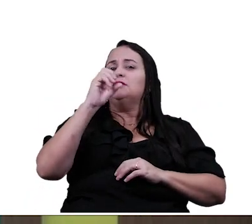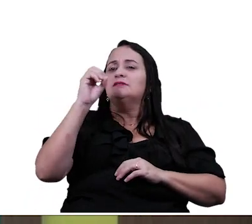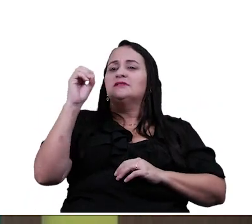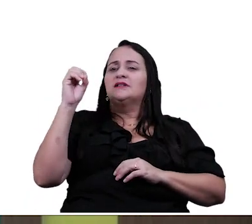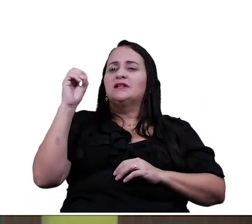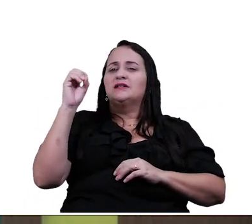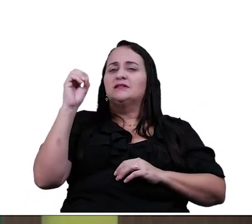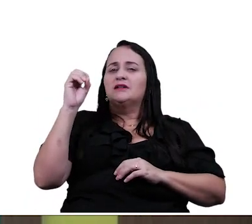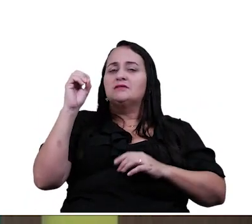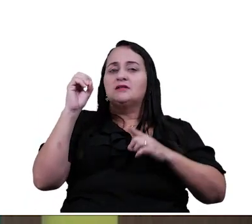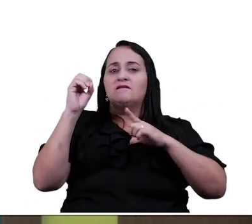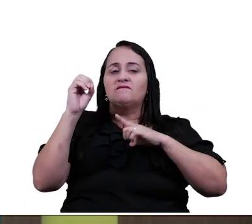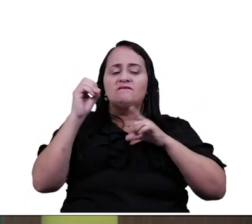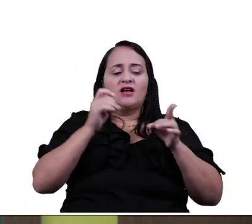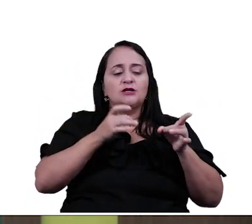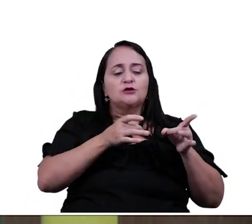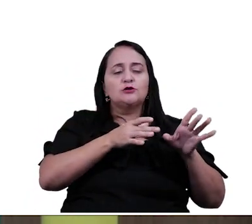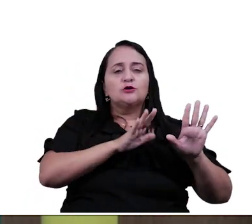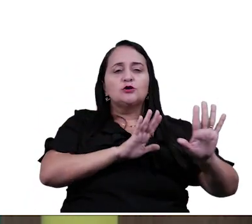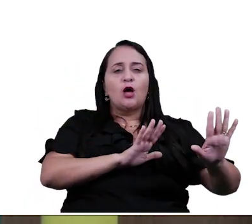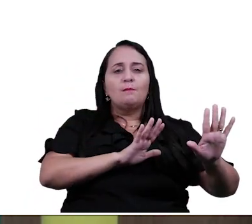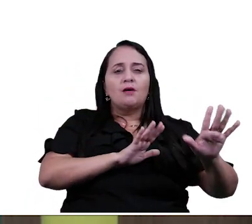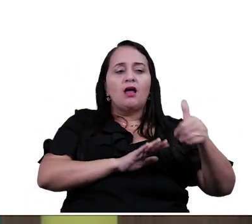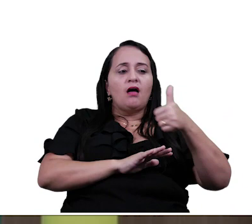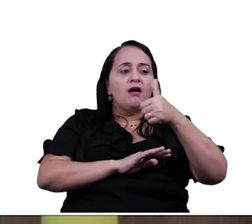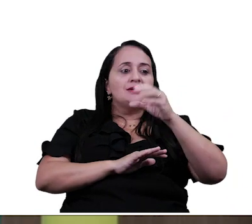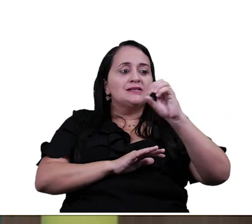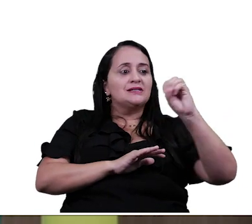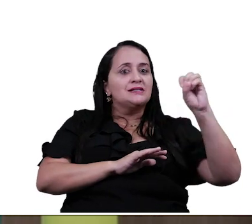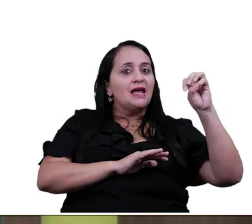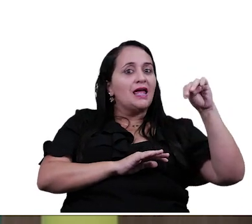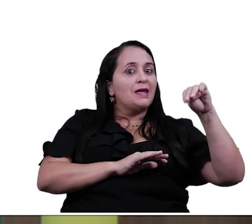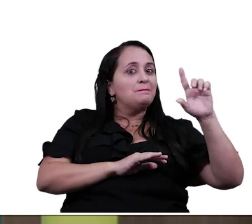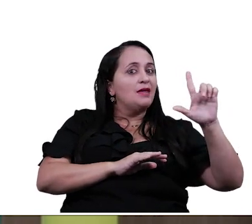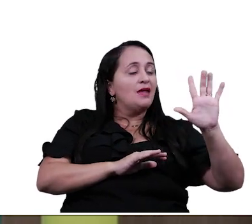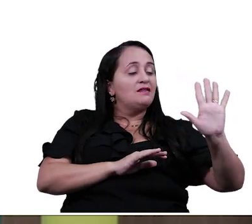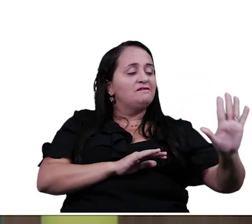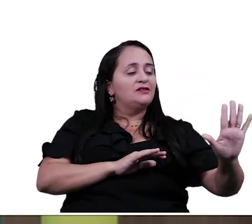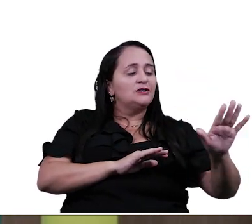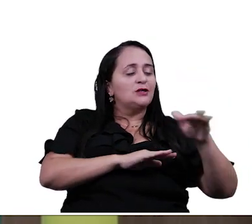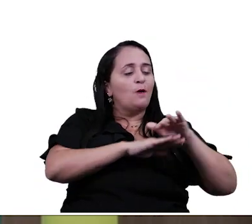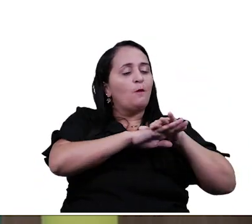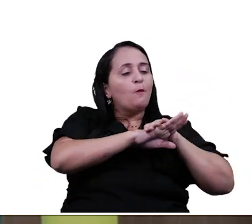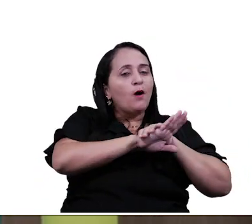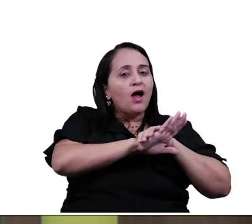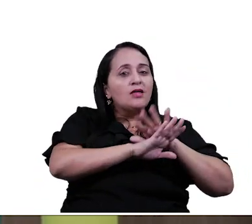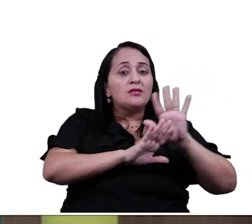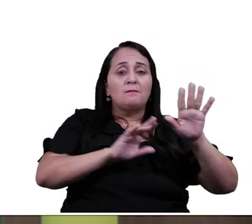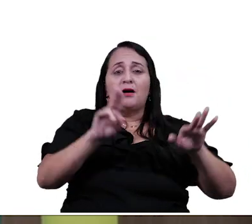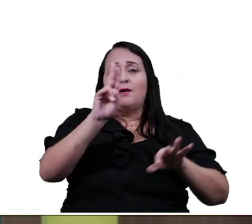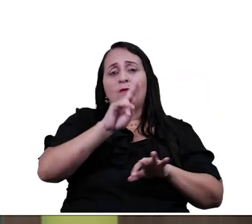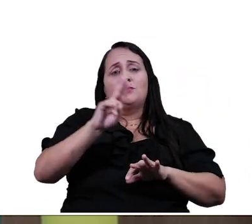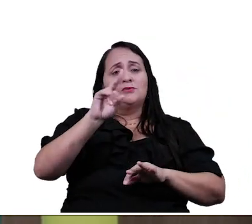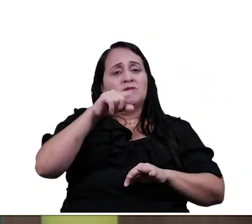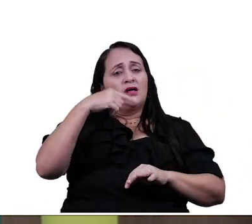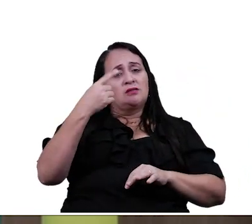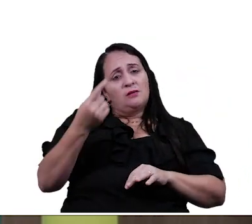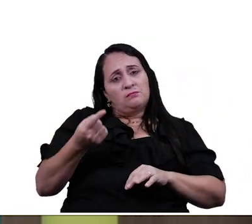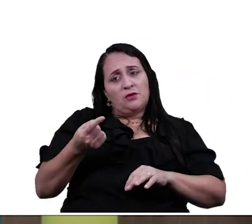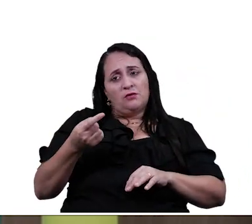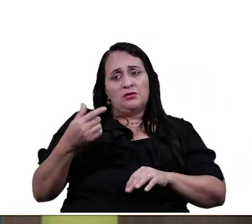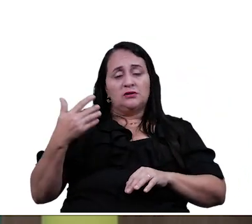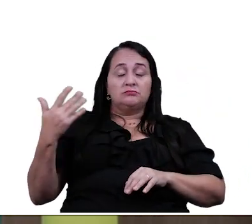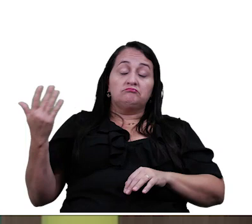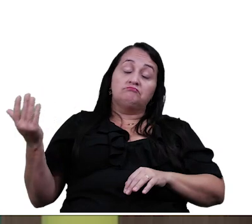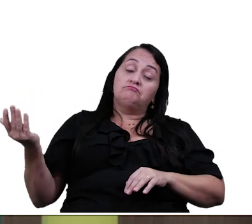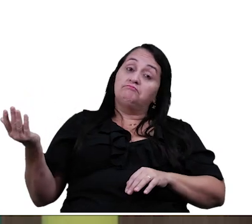ter sobra. Sobra, ainda vai passar aí 100 ml que eu vou poder guardar para mais na